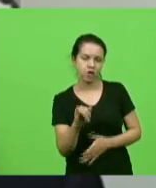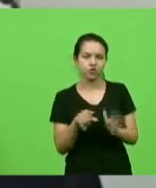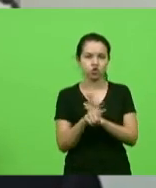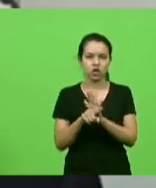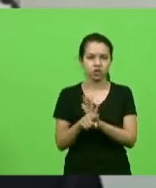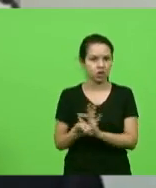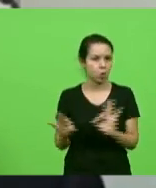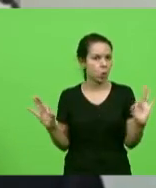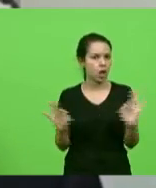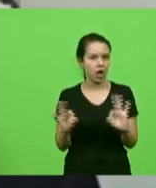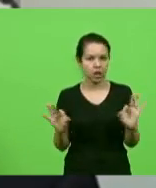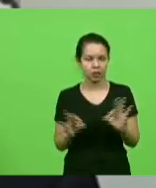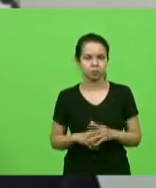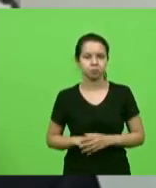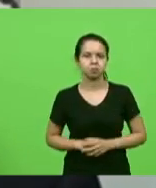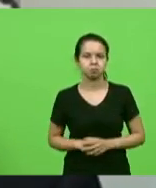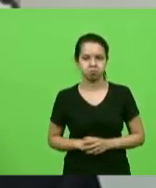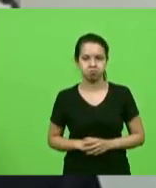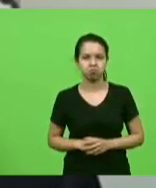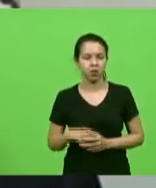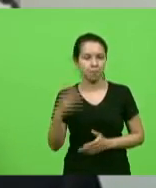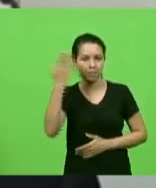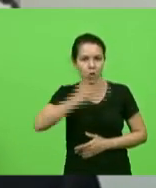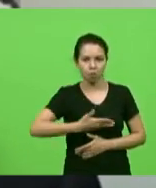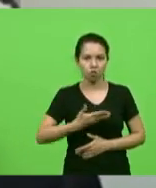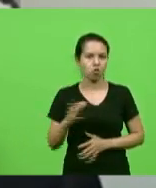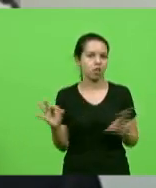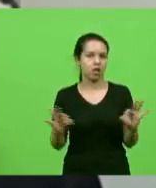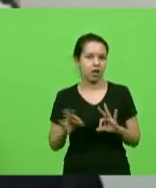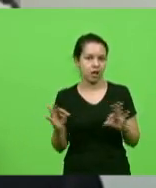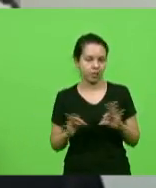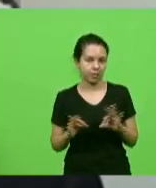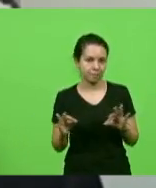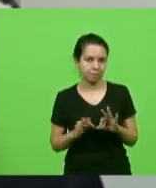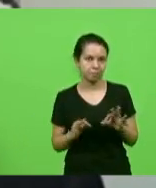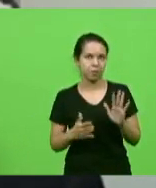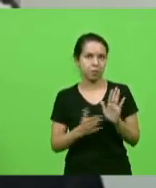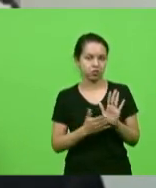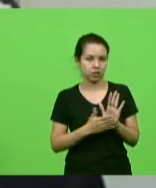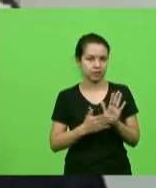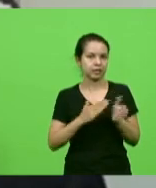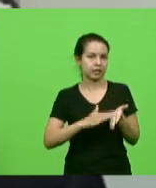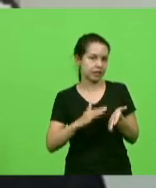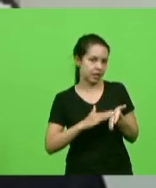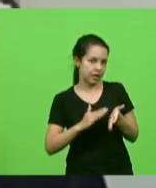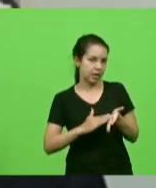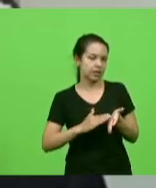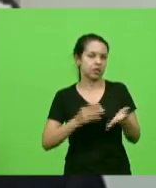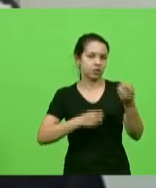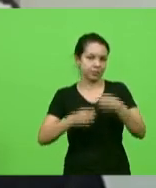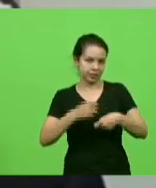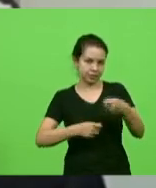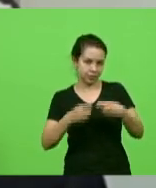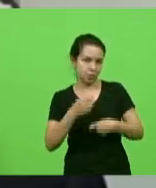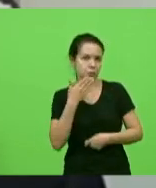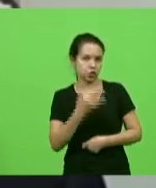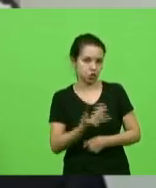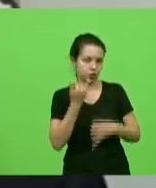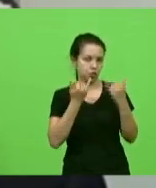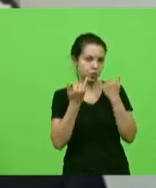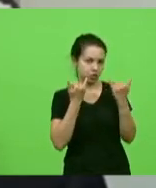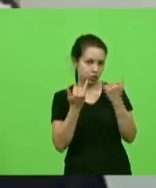é pro rolo isso conforme resposta apresentada pela secretaria de administração ao pedido de informações realizado